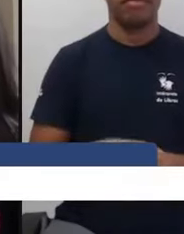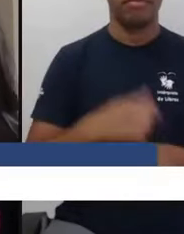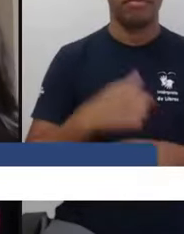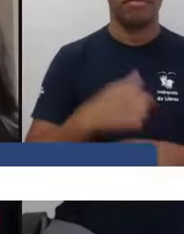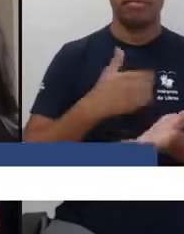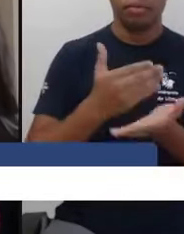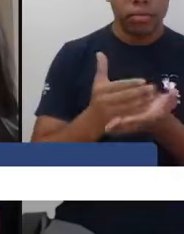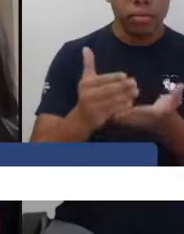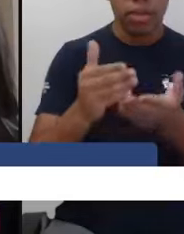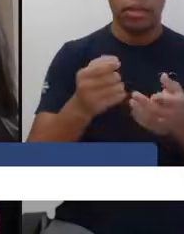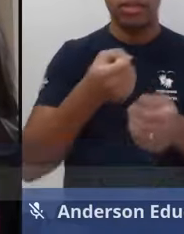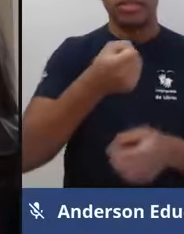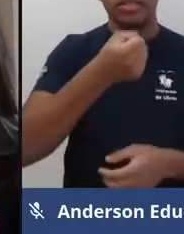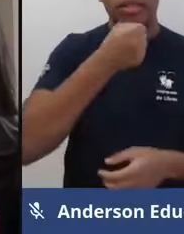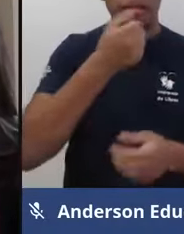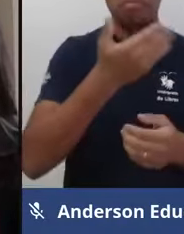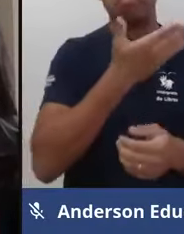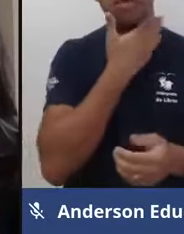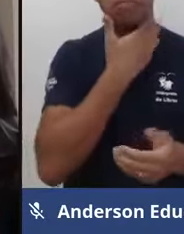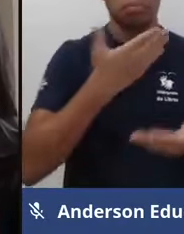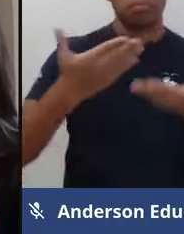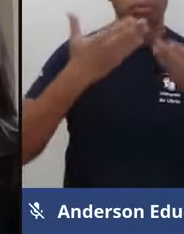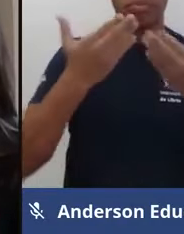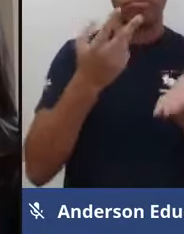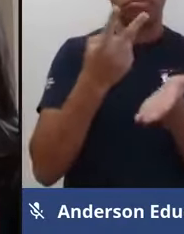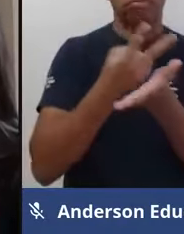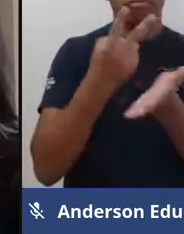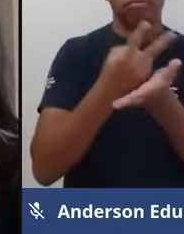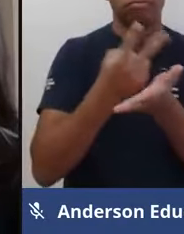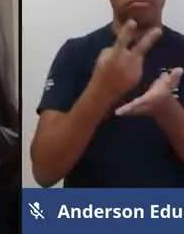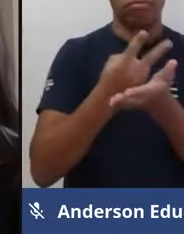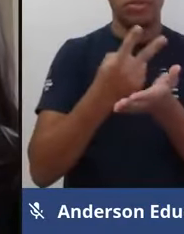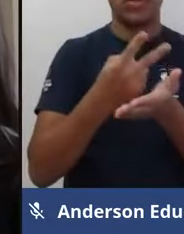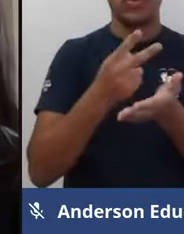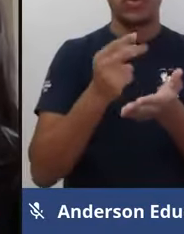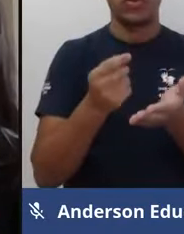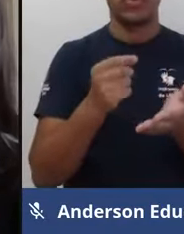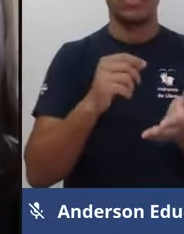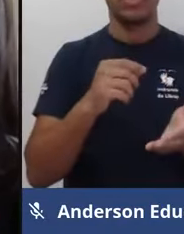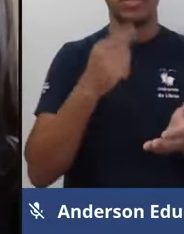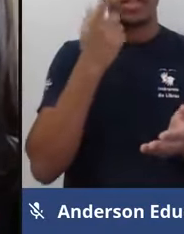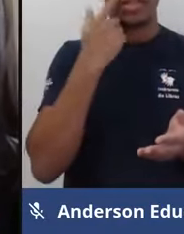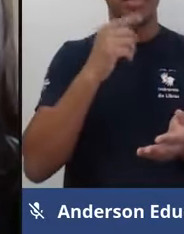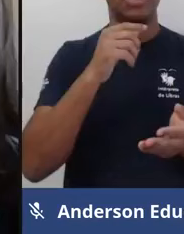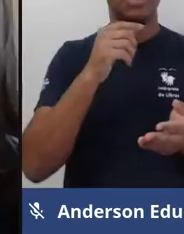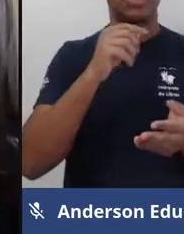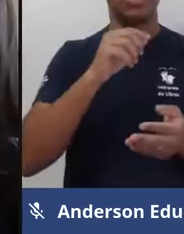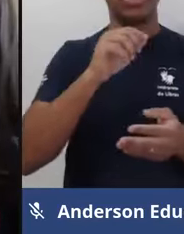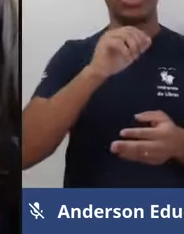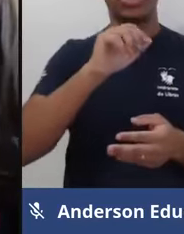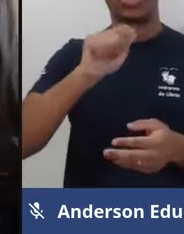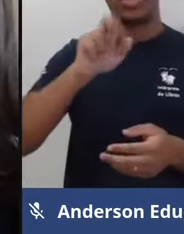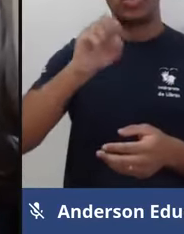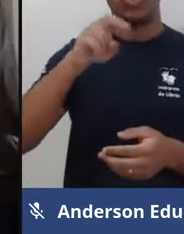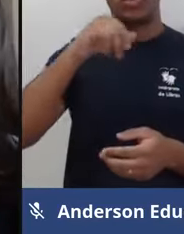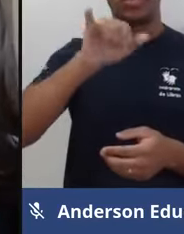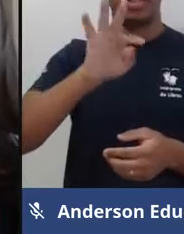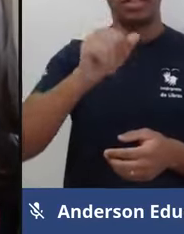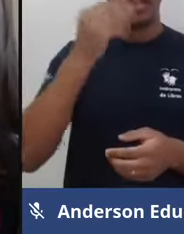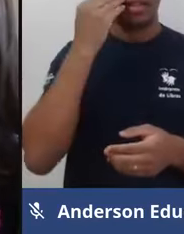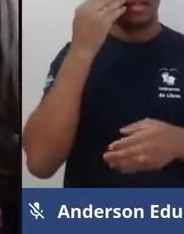sempre esses bate-papos perguntando para as pessoas, viu, Eliane? A Gersonita está fora, vamos ver se ela entra